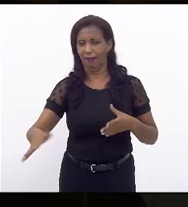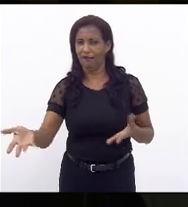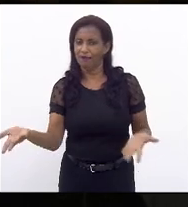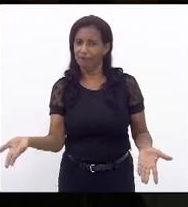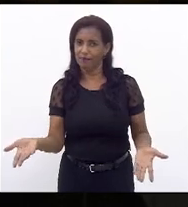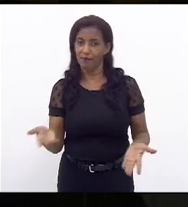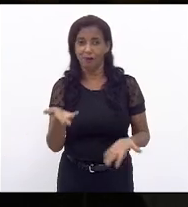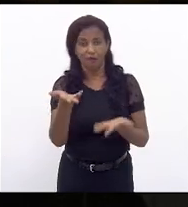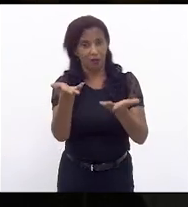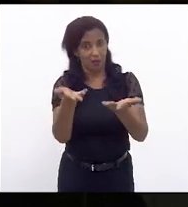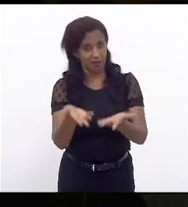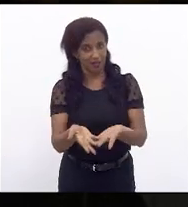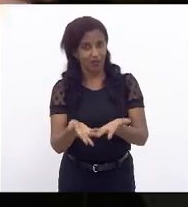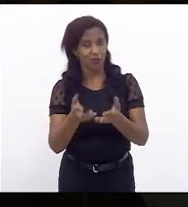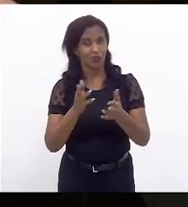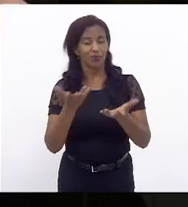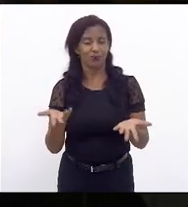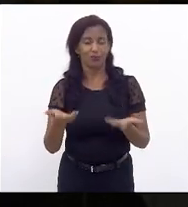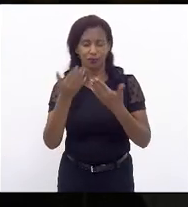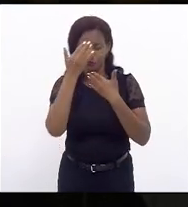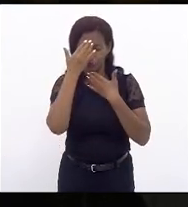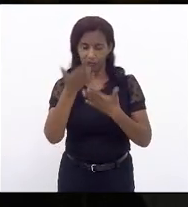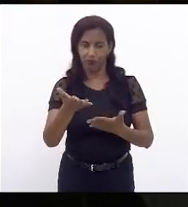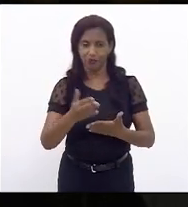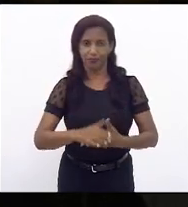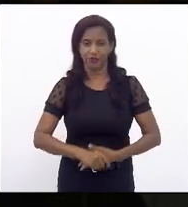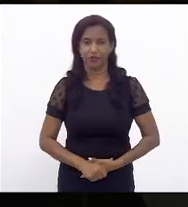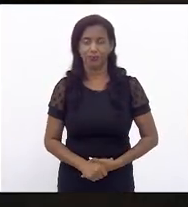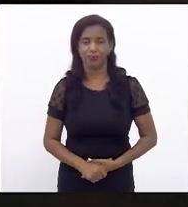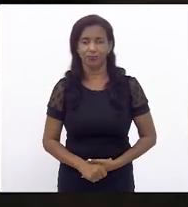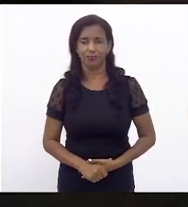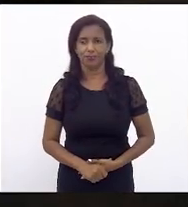isso que seja uma sabatina. Muito obrigado, presidente.